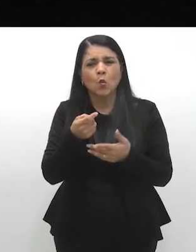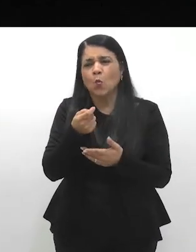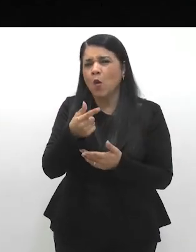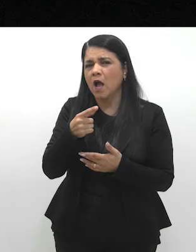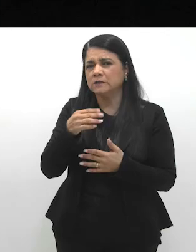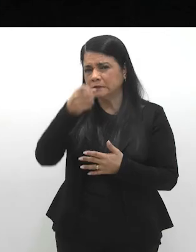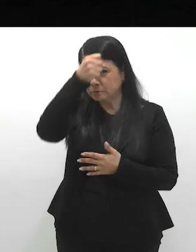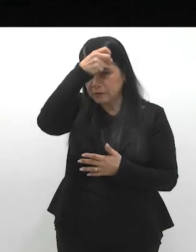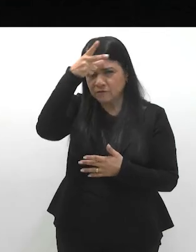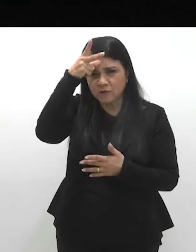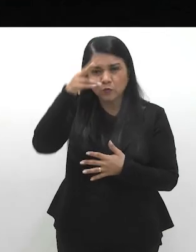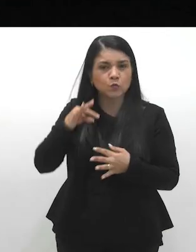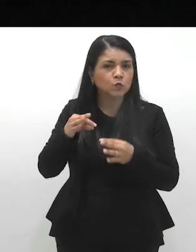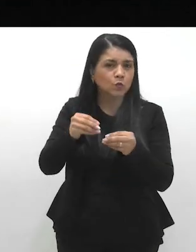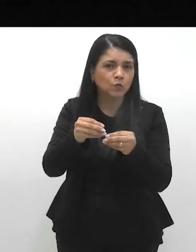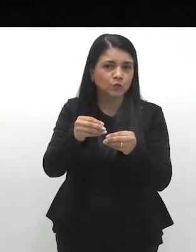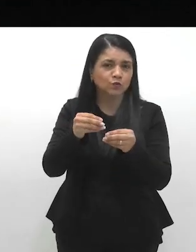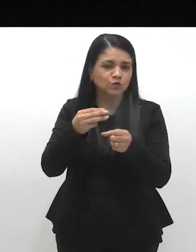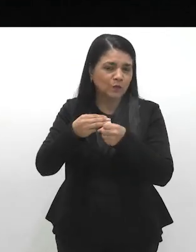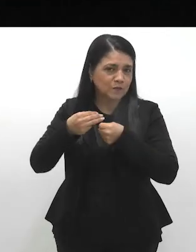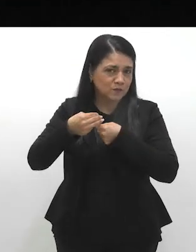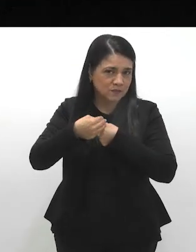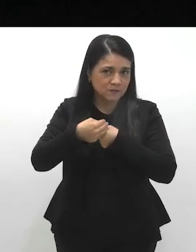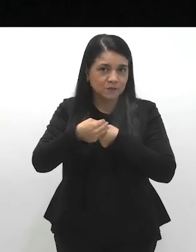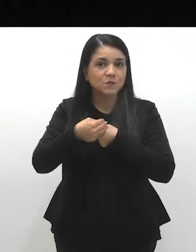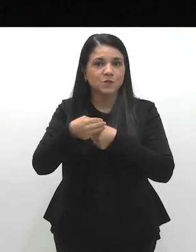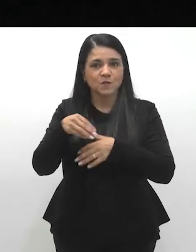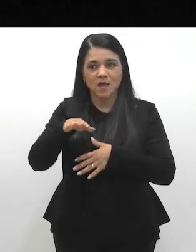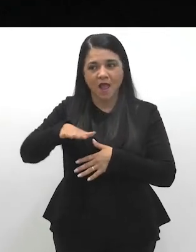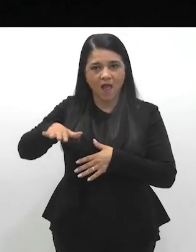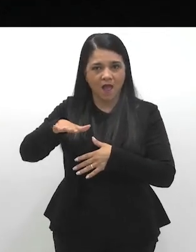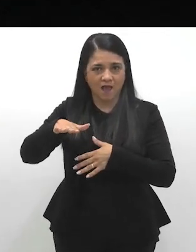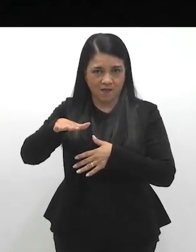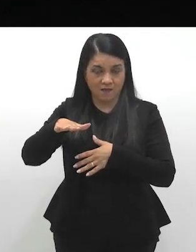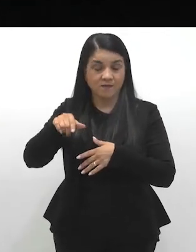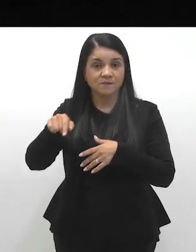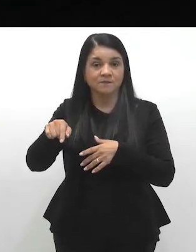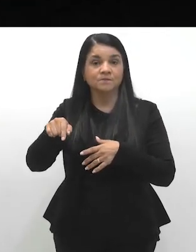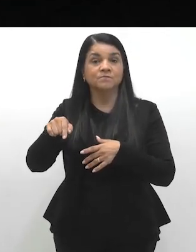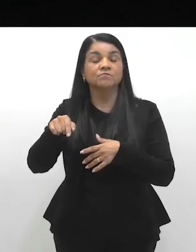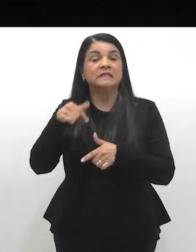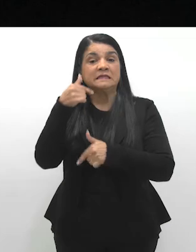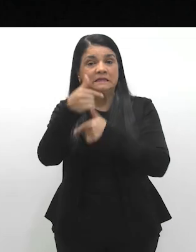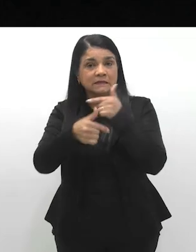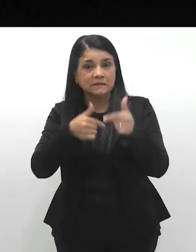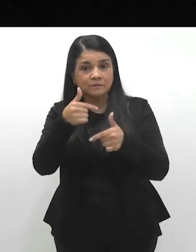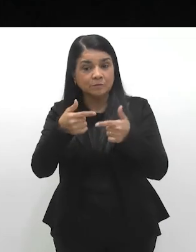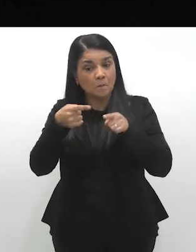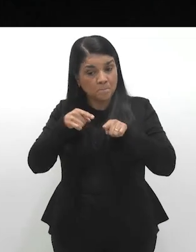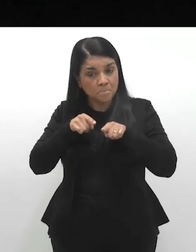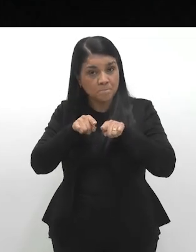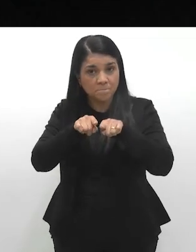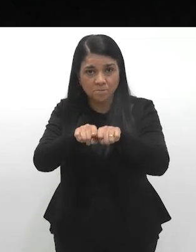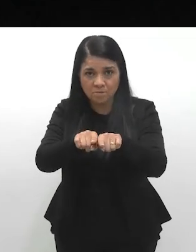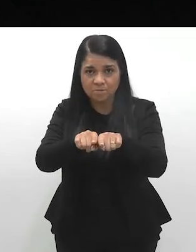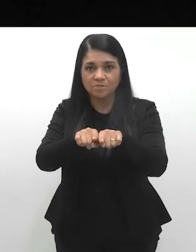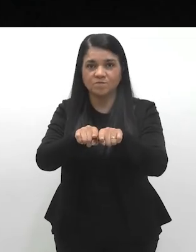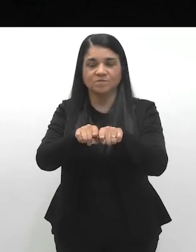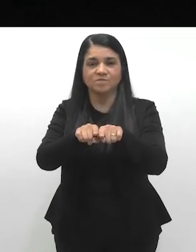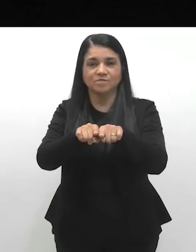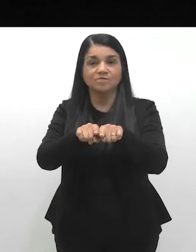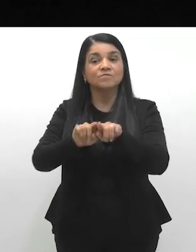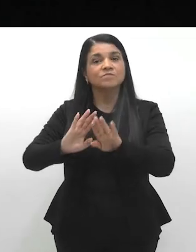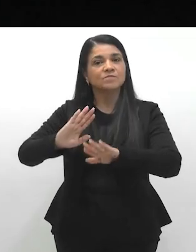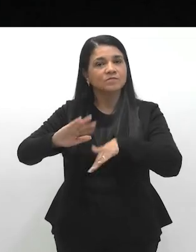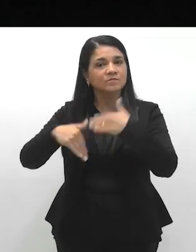os prefeitos, converso com quase todos os prefeitos ali da região. Trabalhamos com